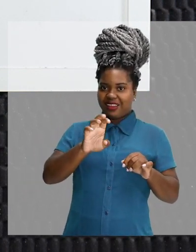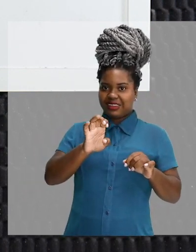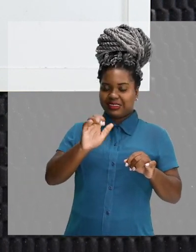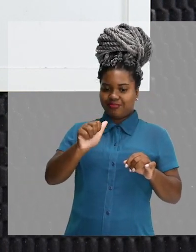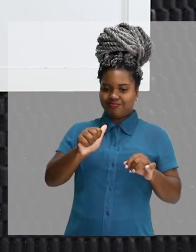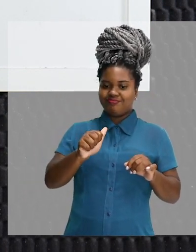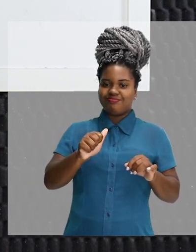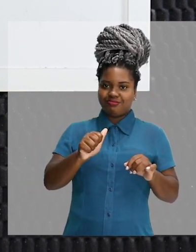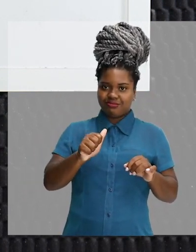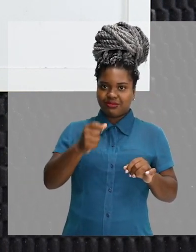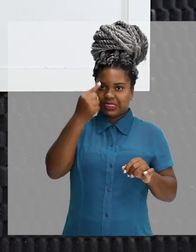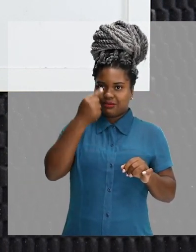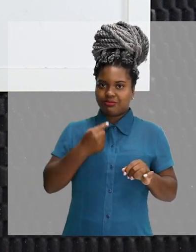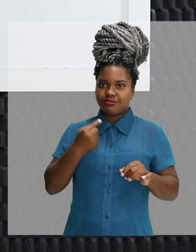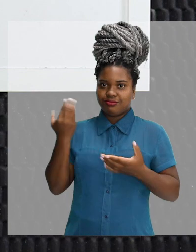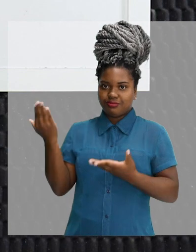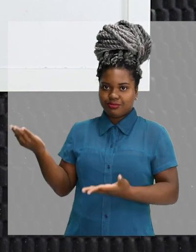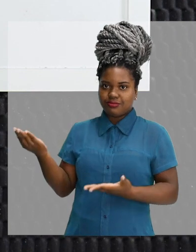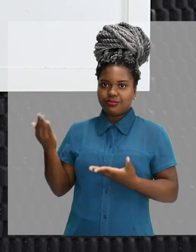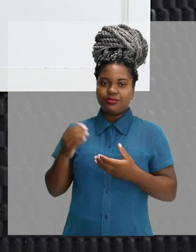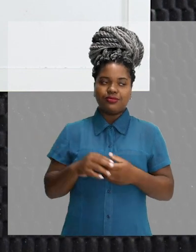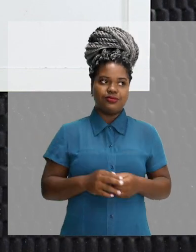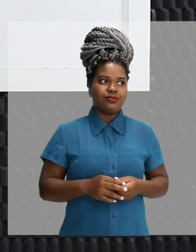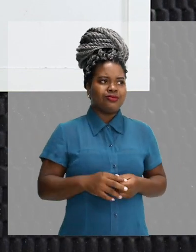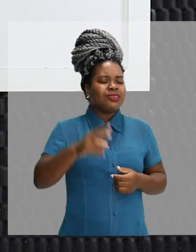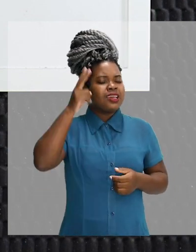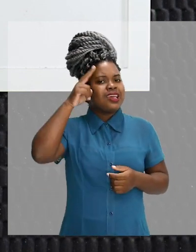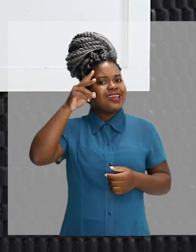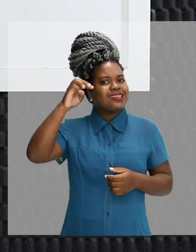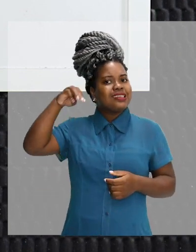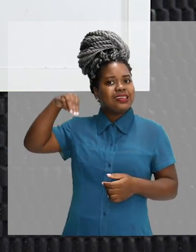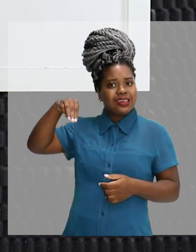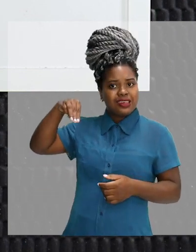desta figura. Lembrando que a massa